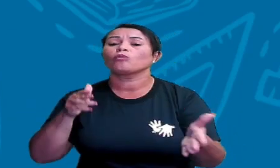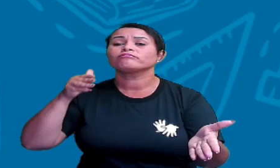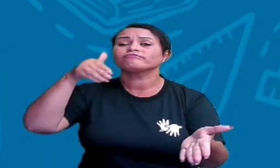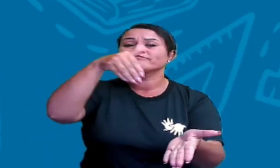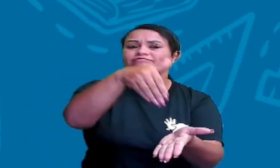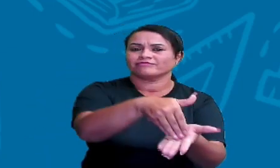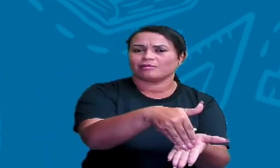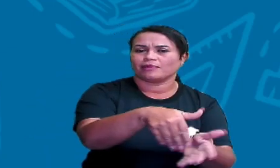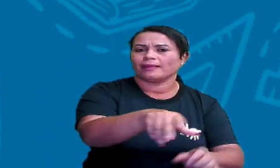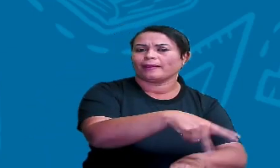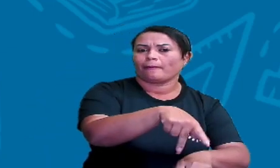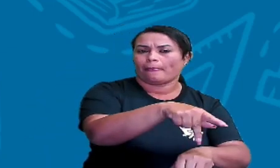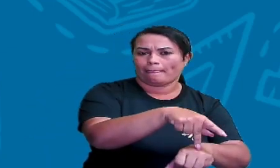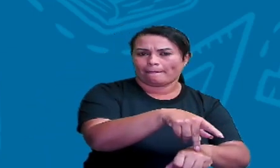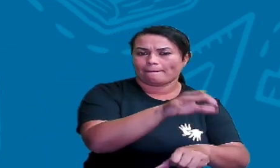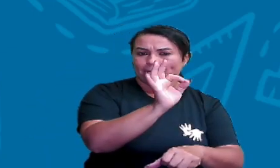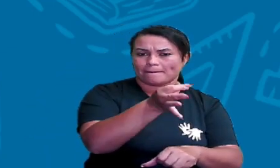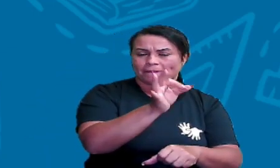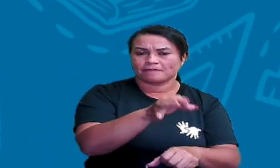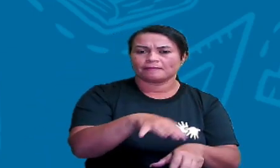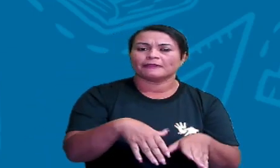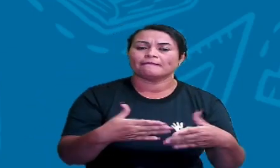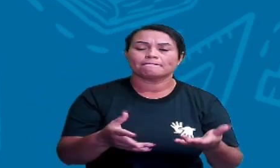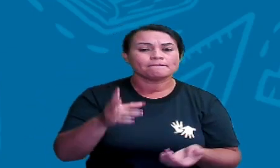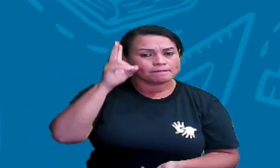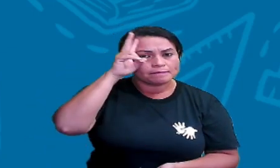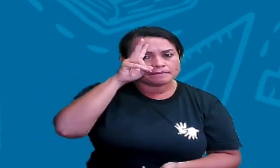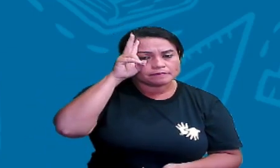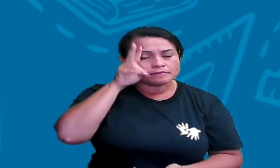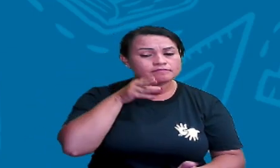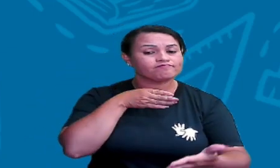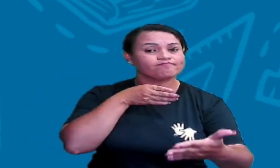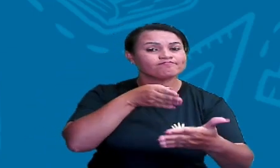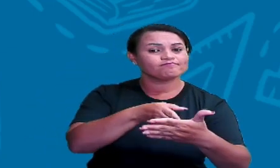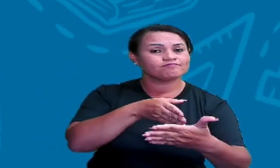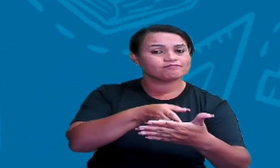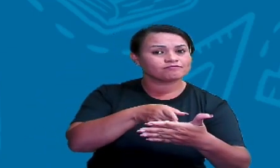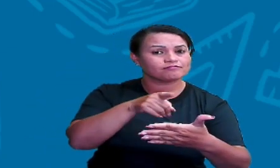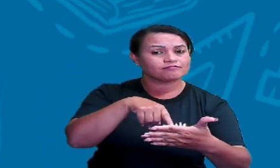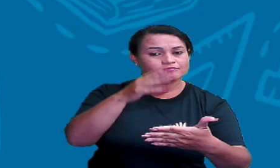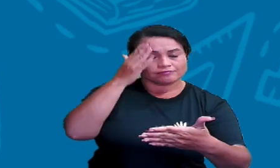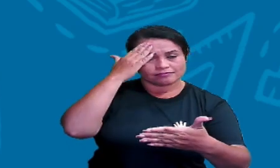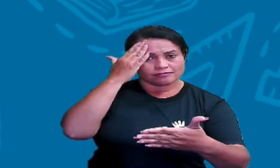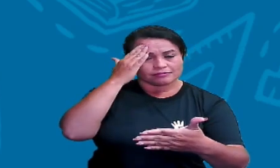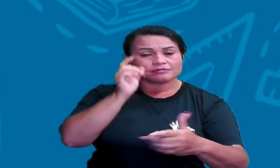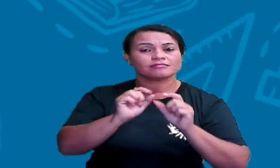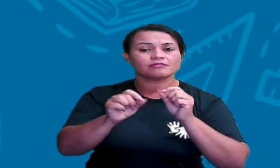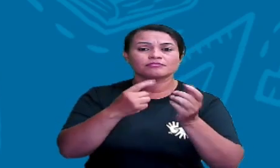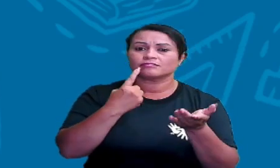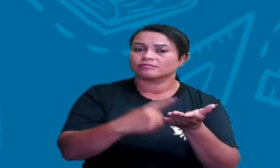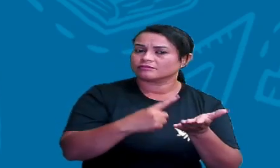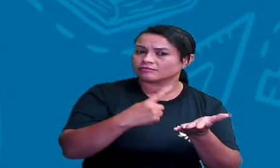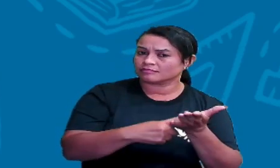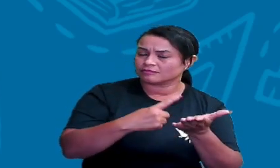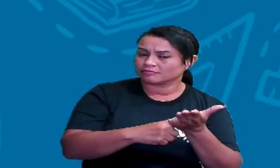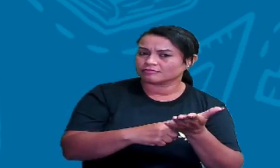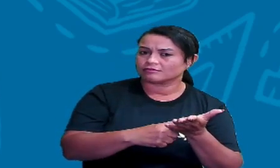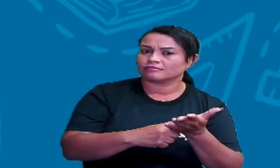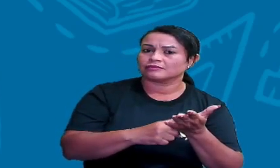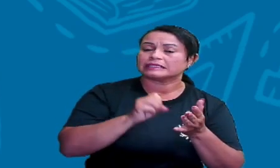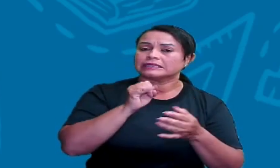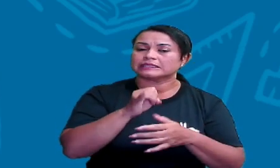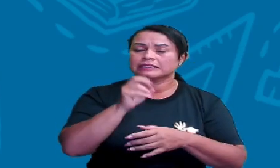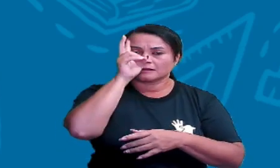país, tá certo, gente? Então, lembrou de limite, você fala em acordos e convenções. Lembrou